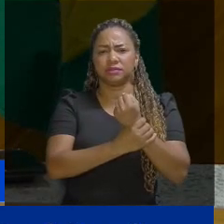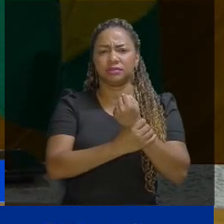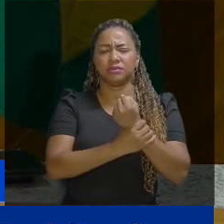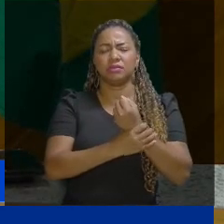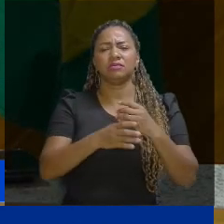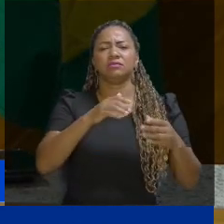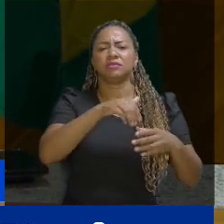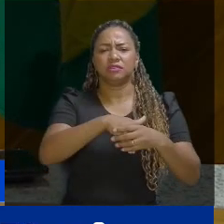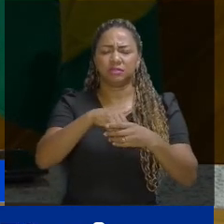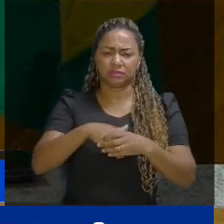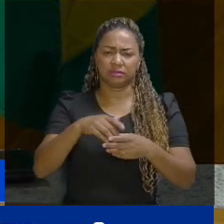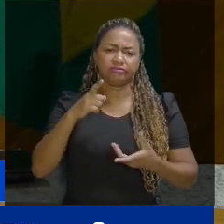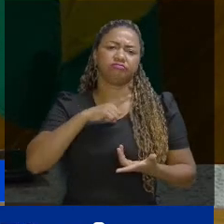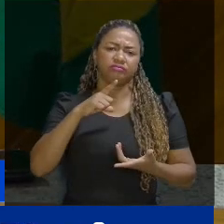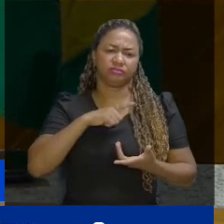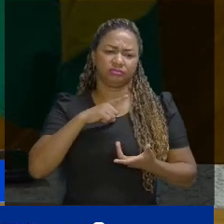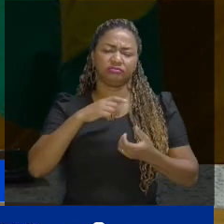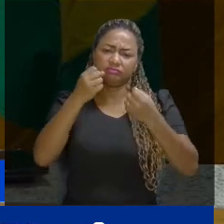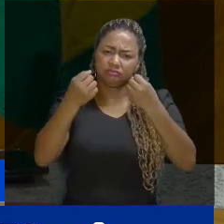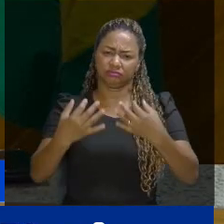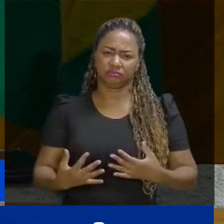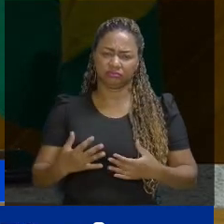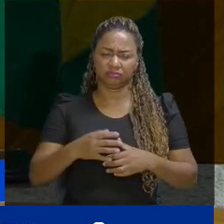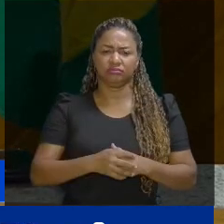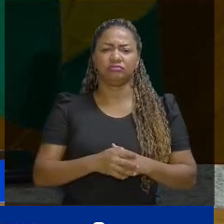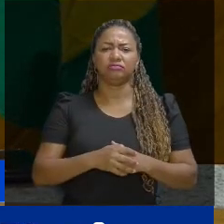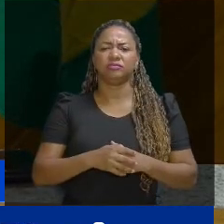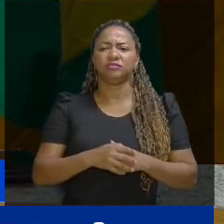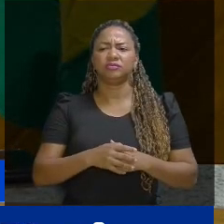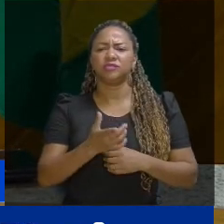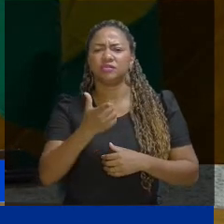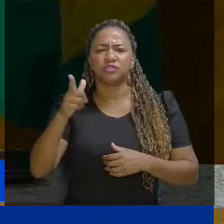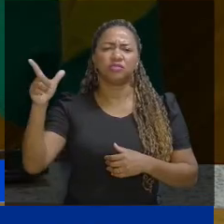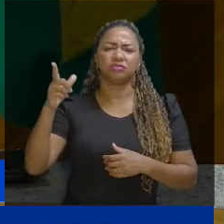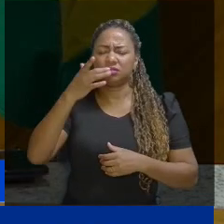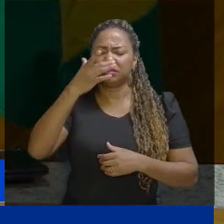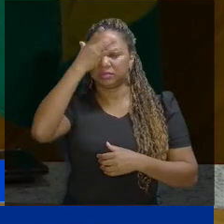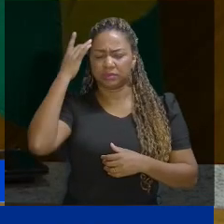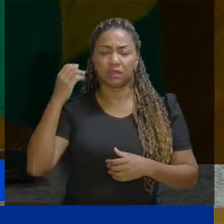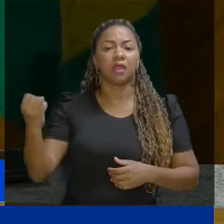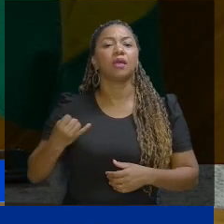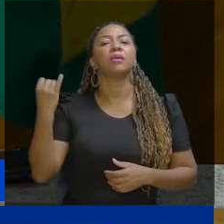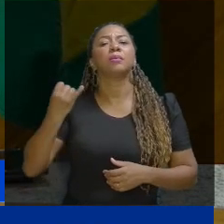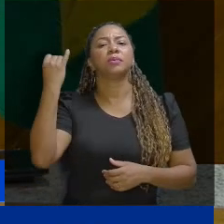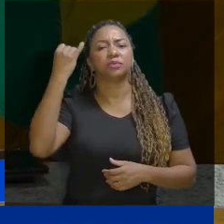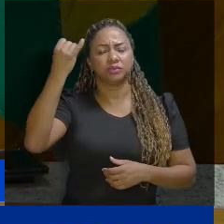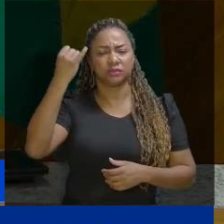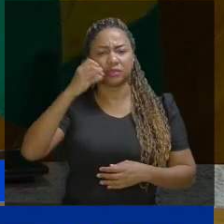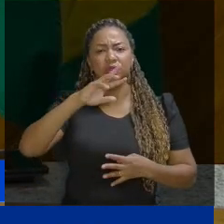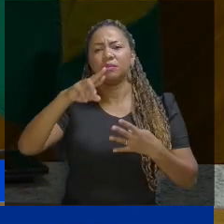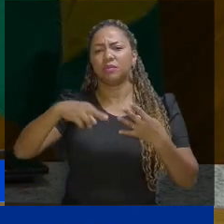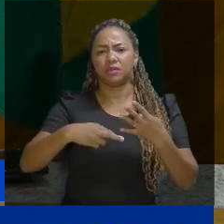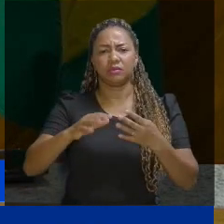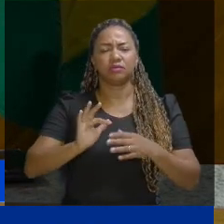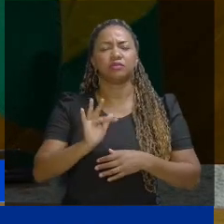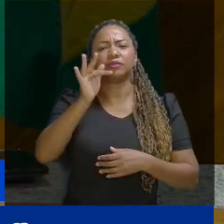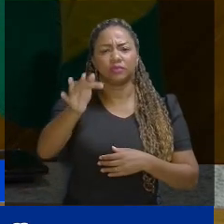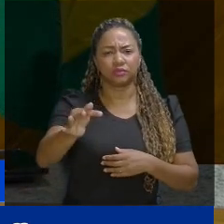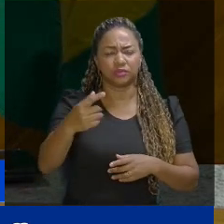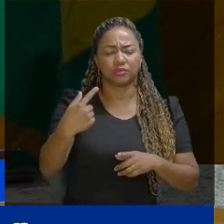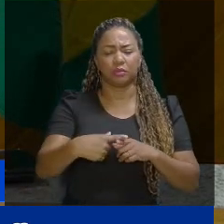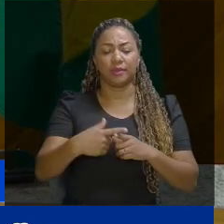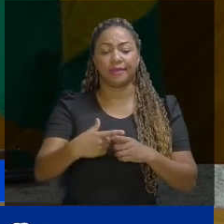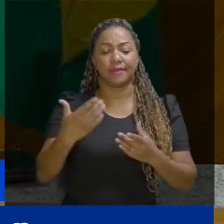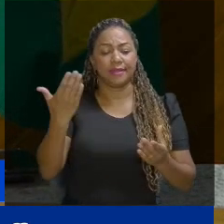matéria eleitoral, haveria de se justificar essa intervenção de terceiro? E isso é importante também para pretensões recursais futuras, porque no caso